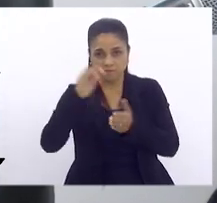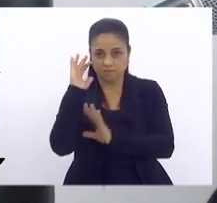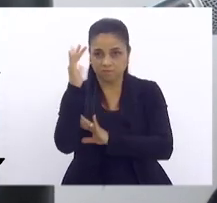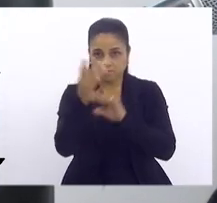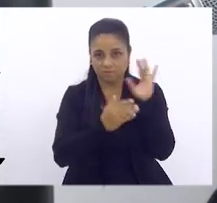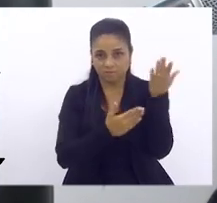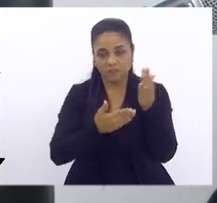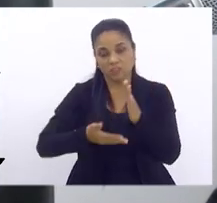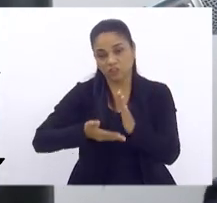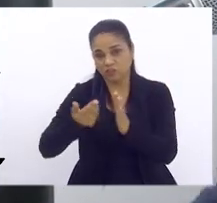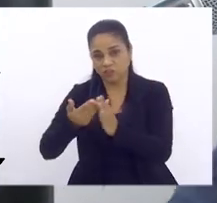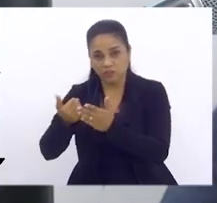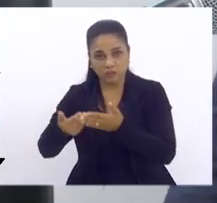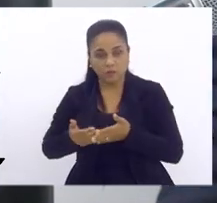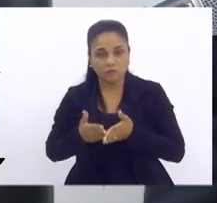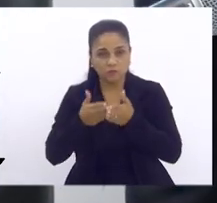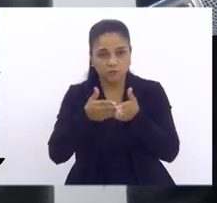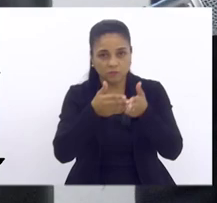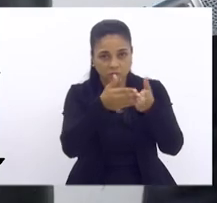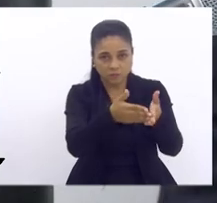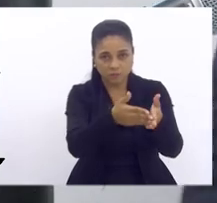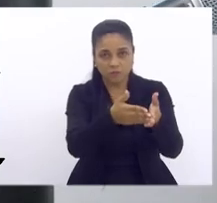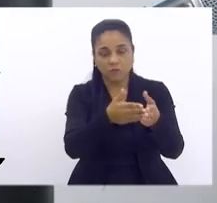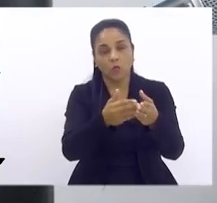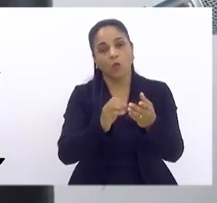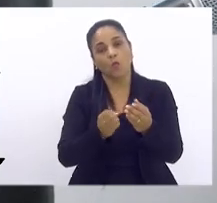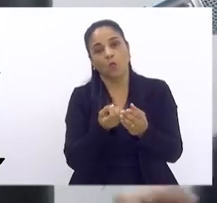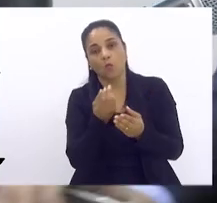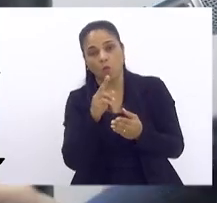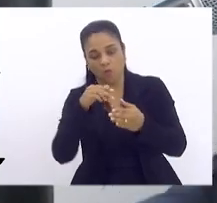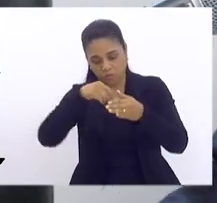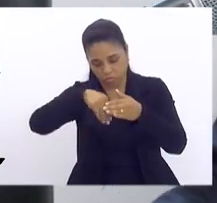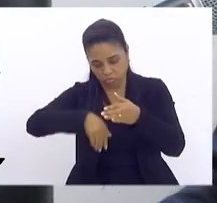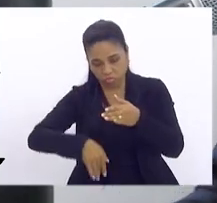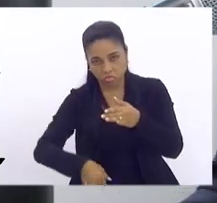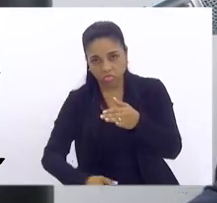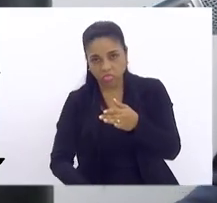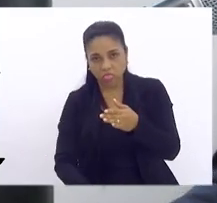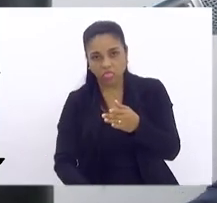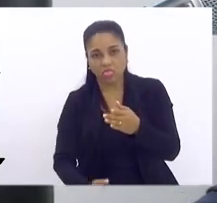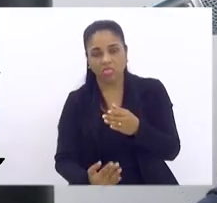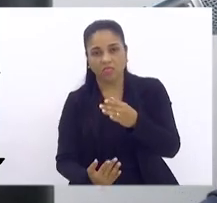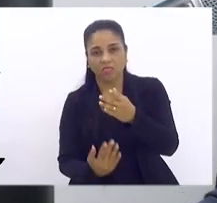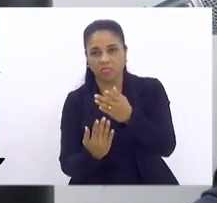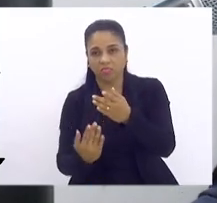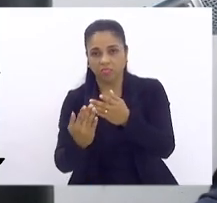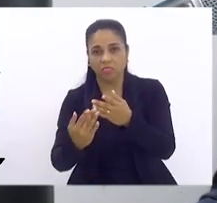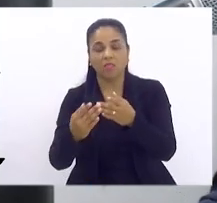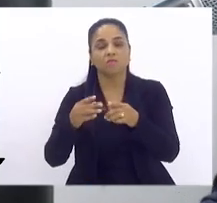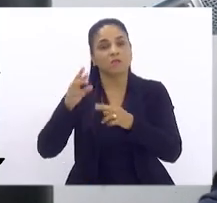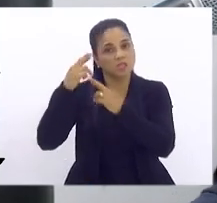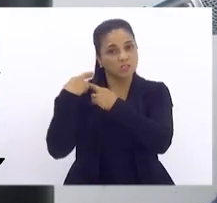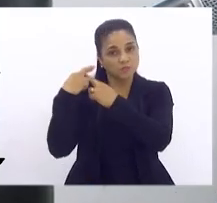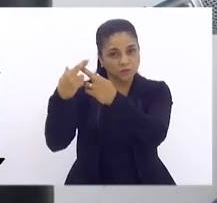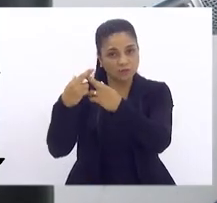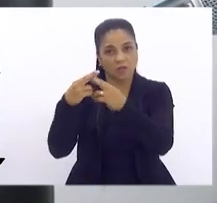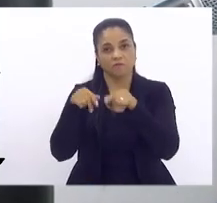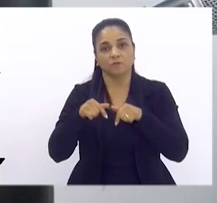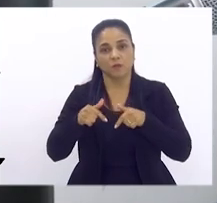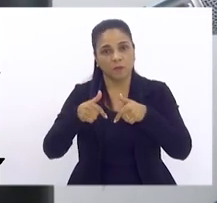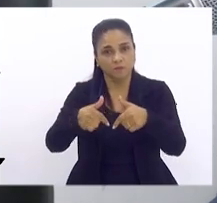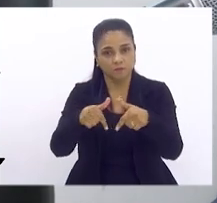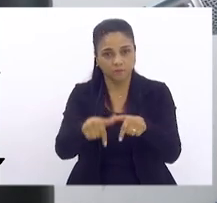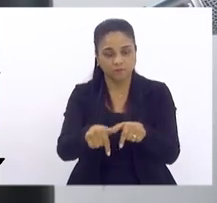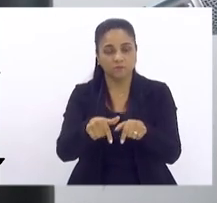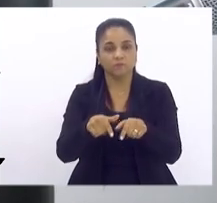embarcações abandonadas ou afundadas e designou a Secretaria como total responsável pelas operações. Os custos seriam cobertos pela